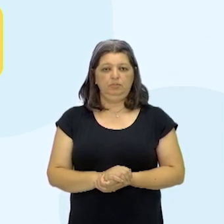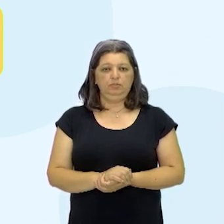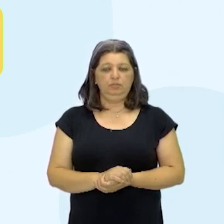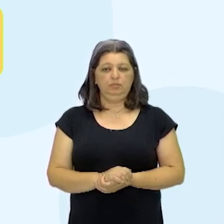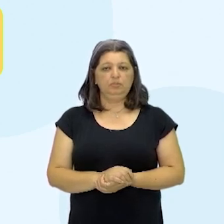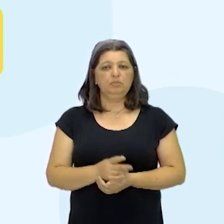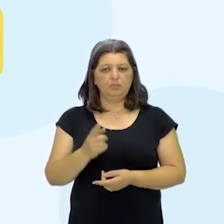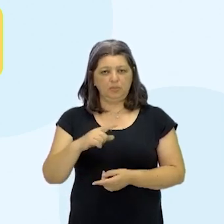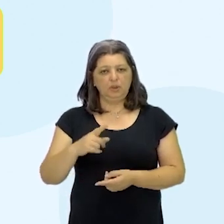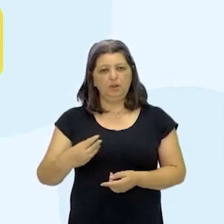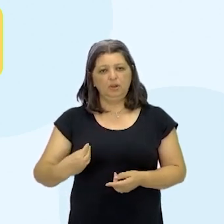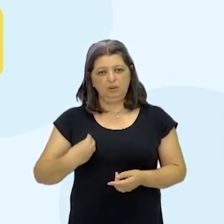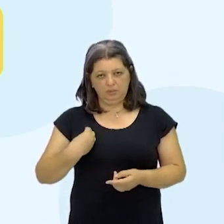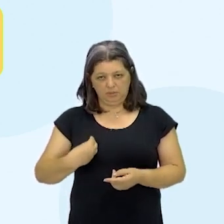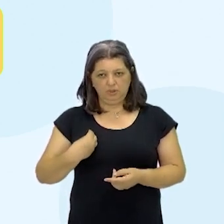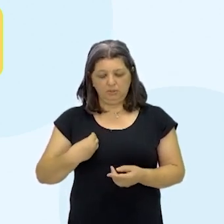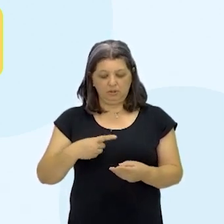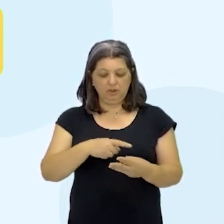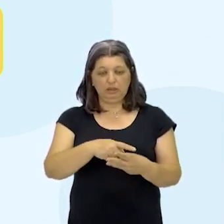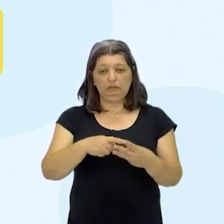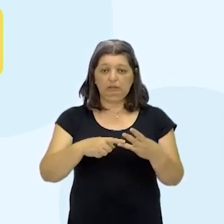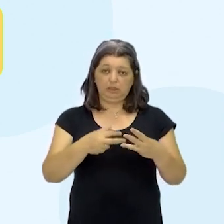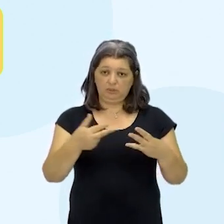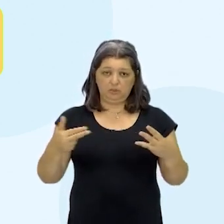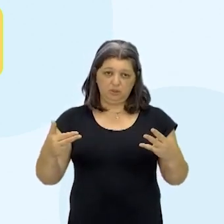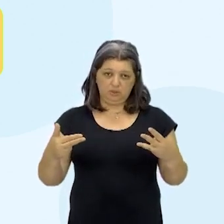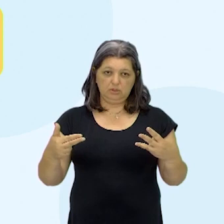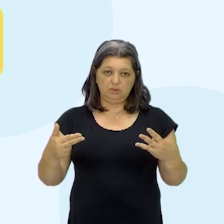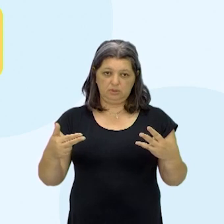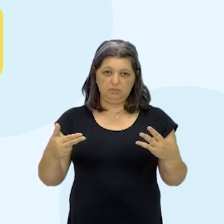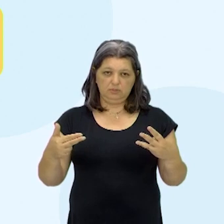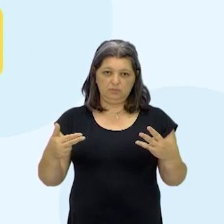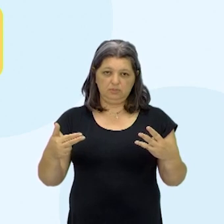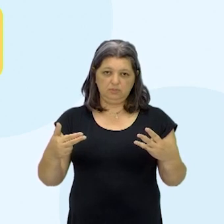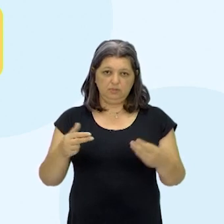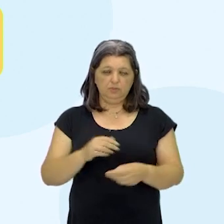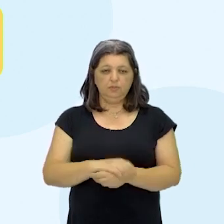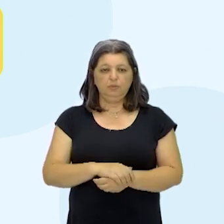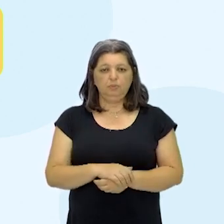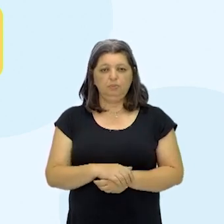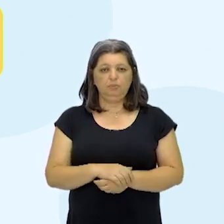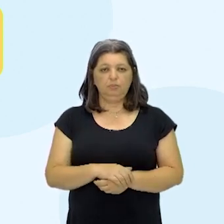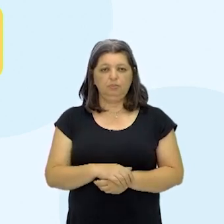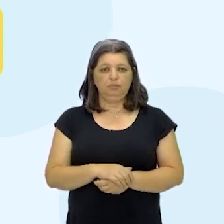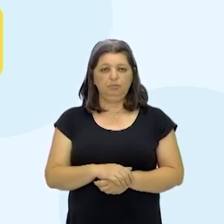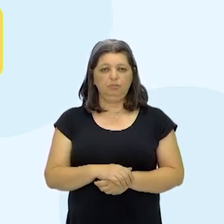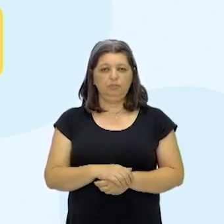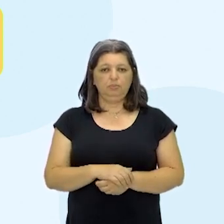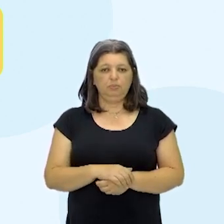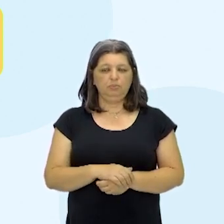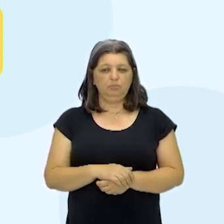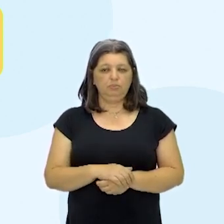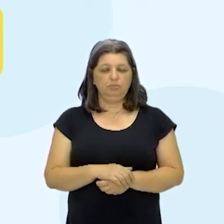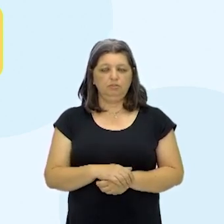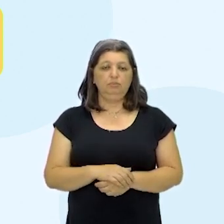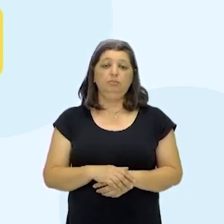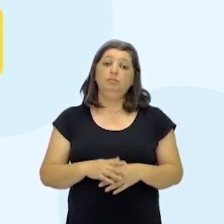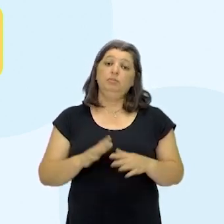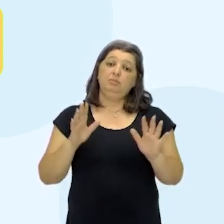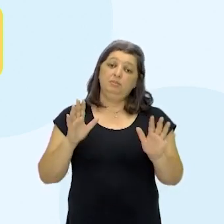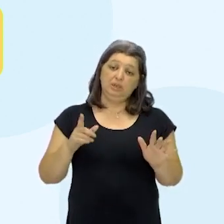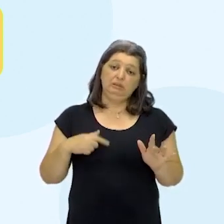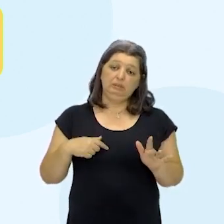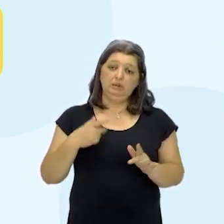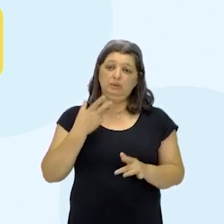Elas estão presentes aí. Essas três coisinhas, né? Despite being different concepts, apesar... Nessa